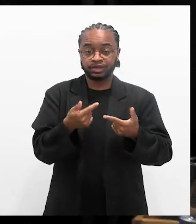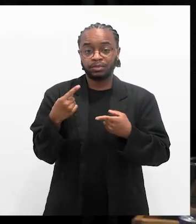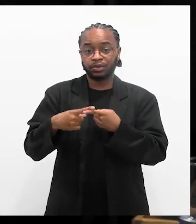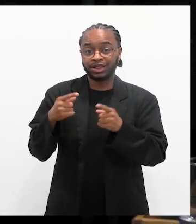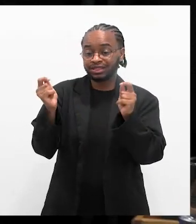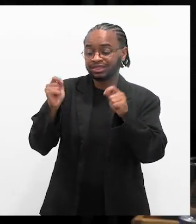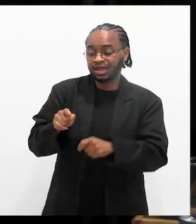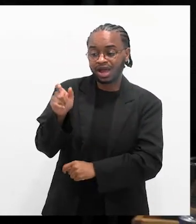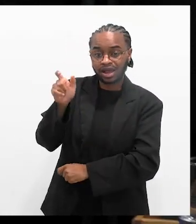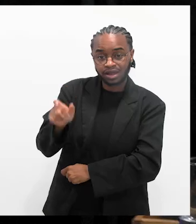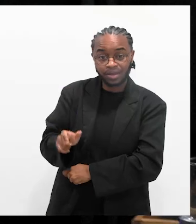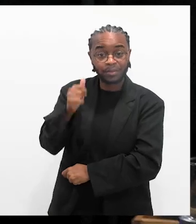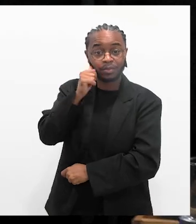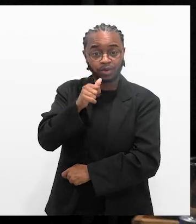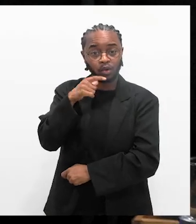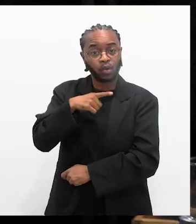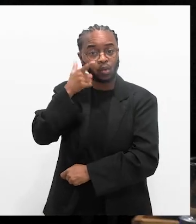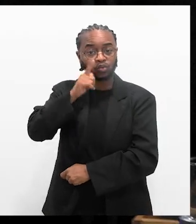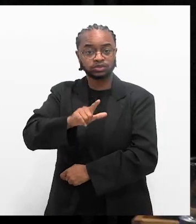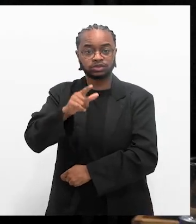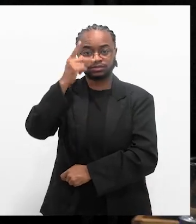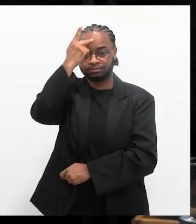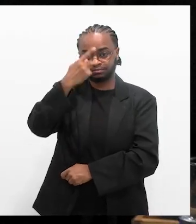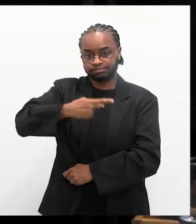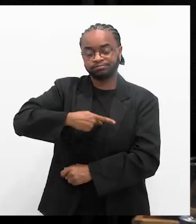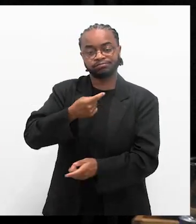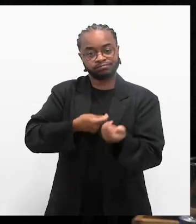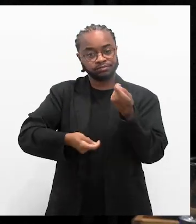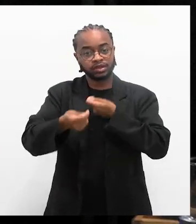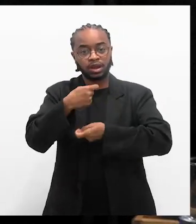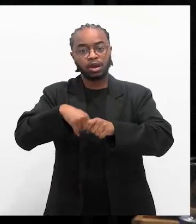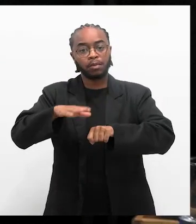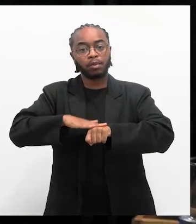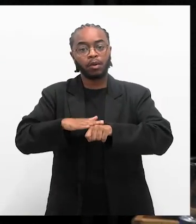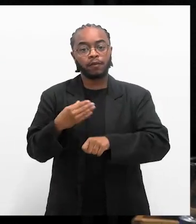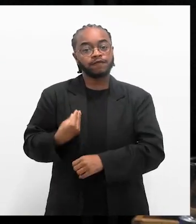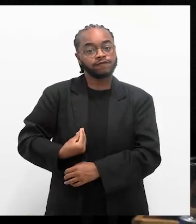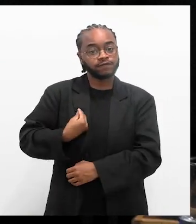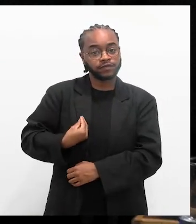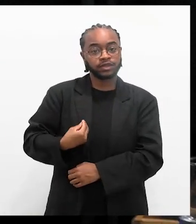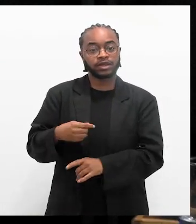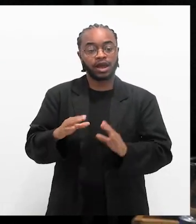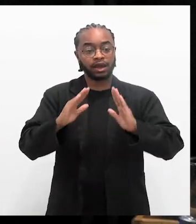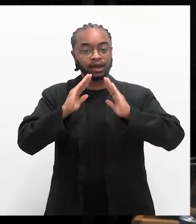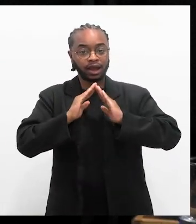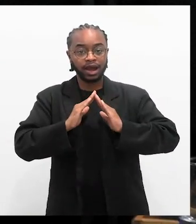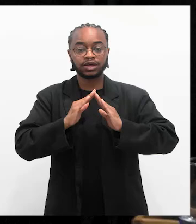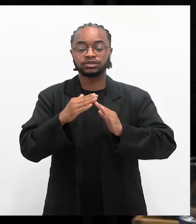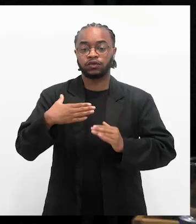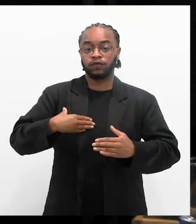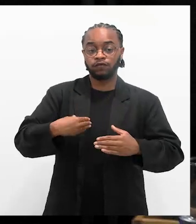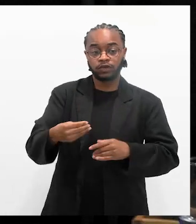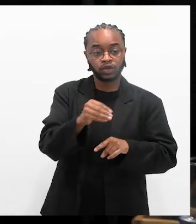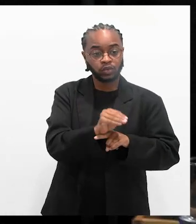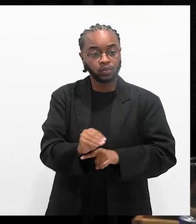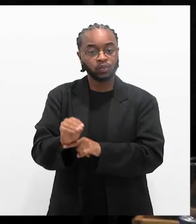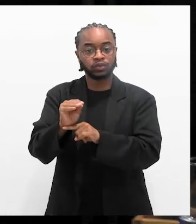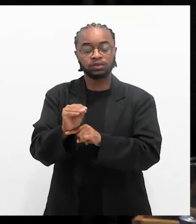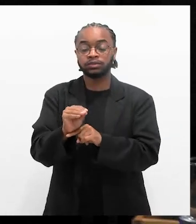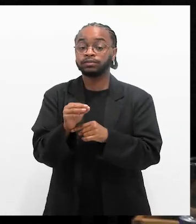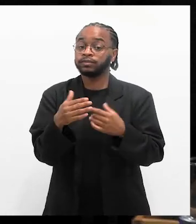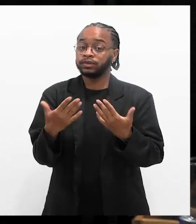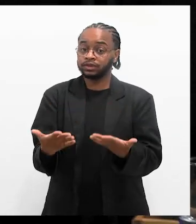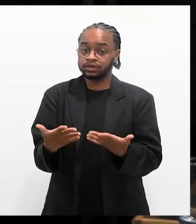que elas possam, né, ter a sua autonomia de administrar a sua própria vida, o seu lar, seus